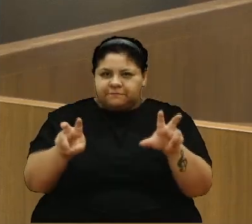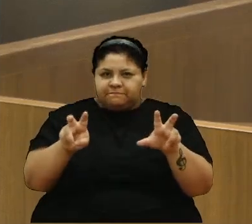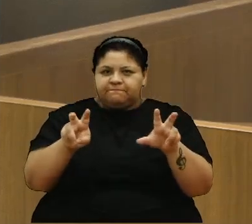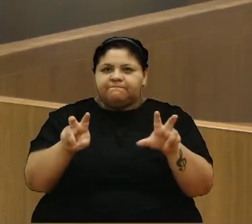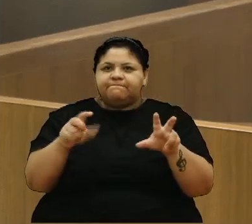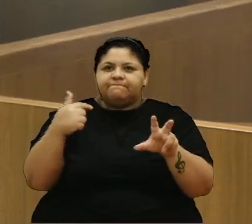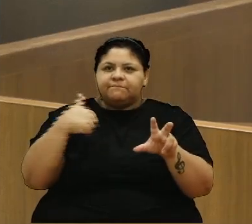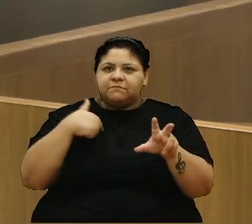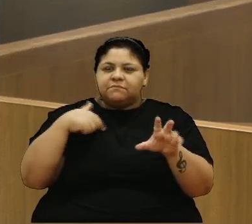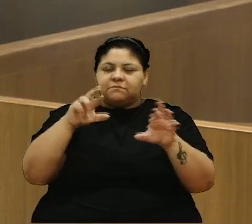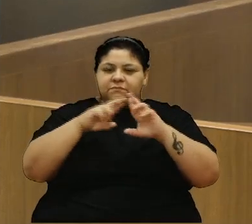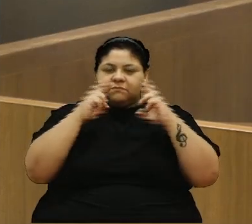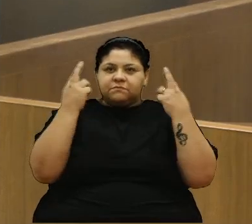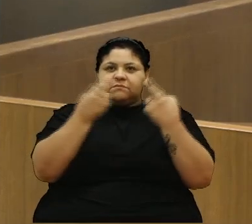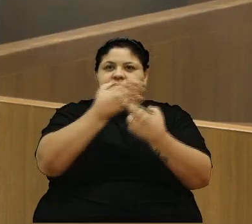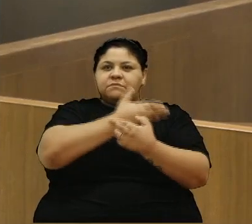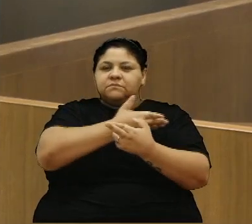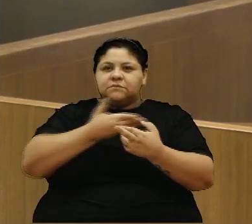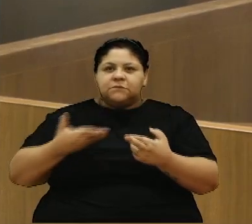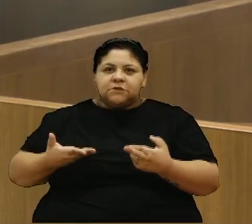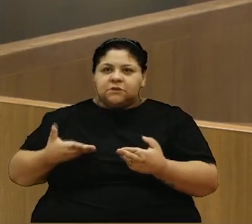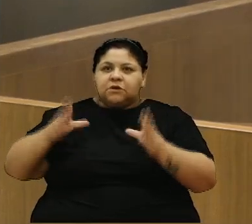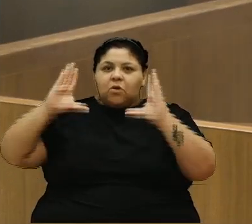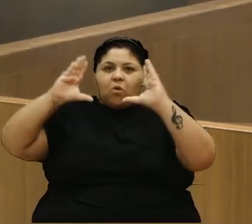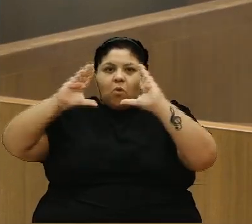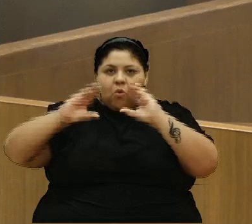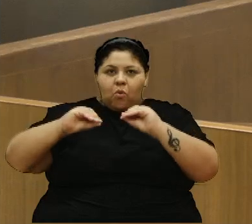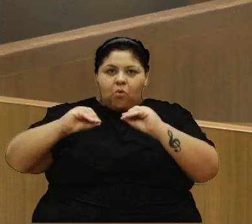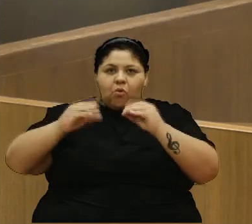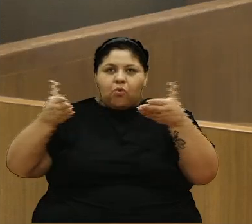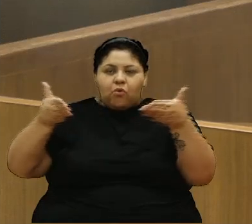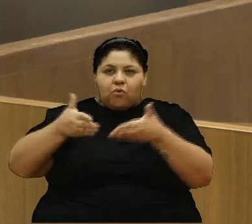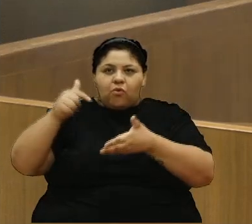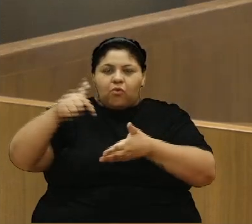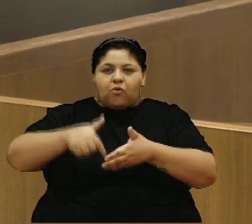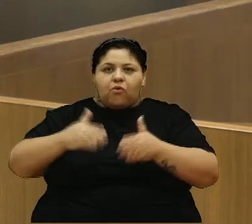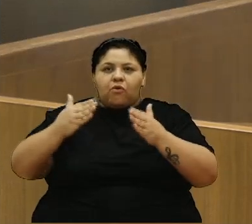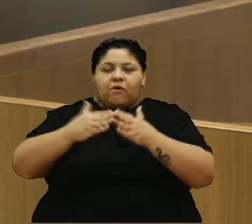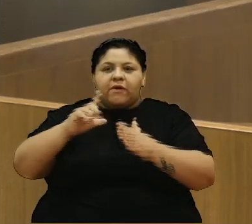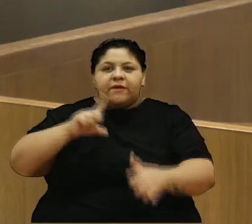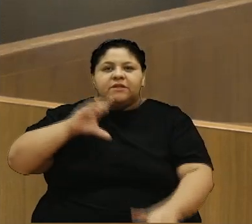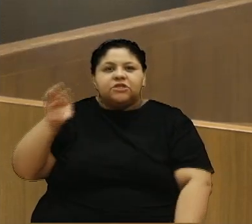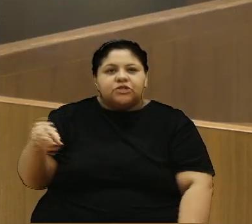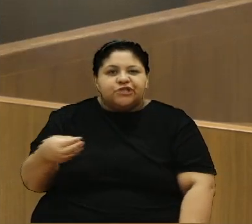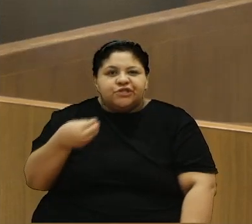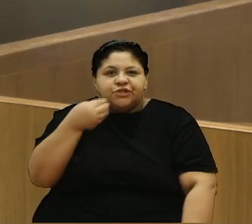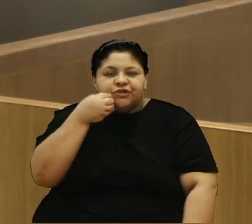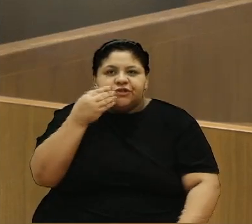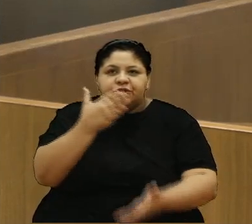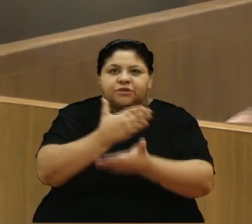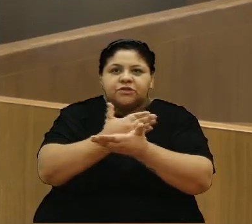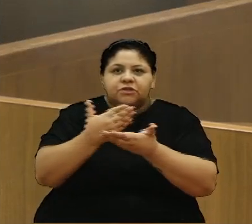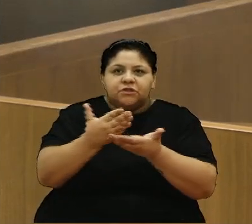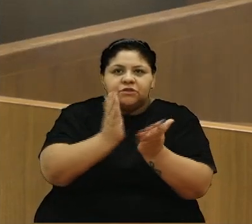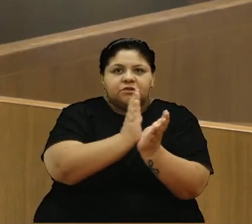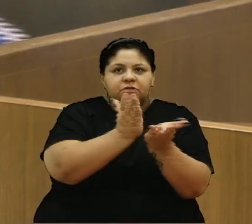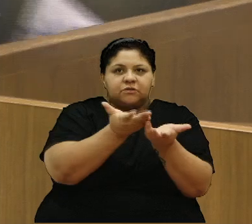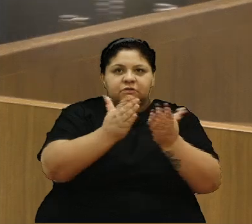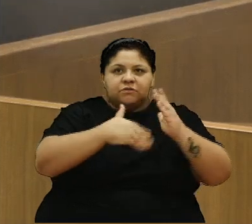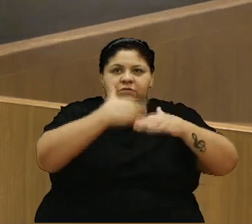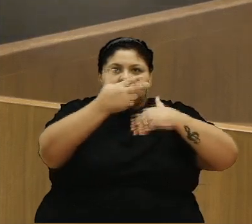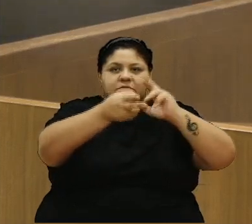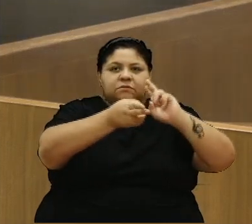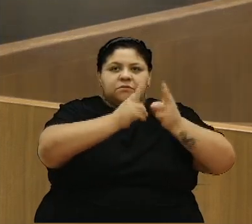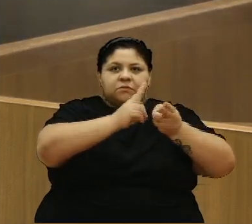tema da nossa reunião pública na noite de ontem nessa casa. Nós tivemos a oportunidade de, a partir da Comissão de Desenvolvimento